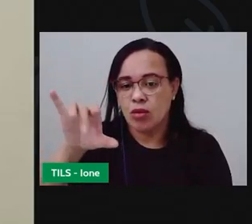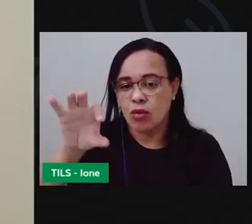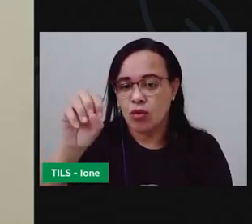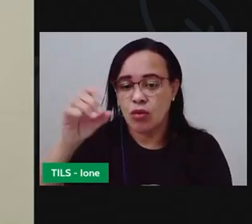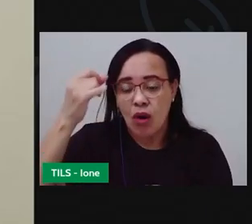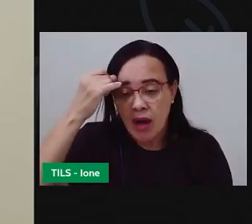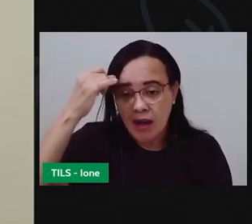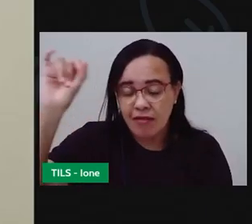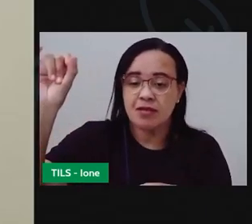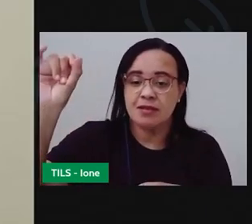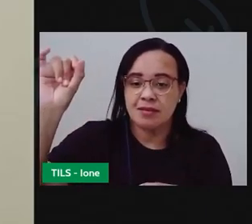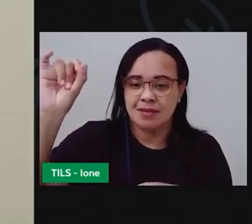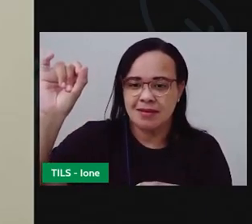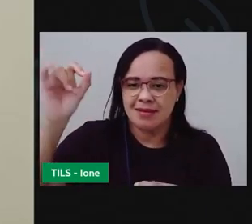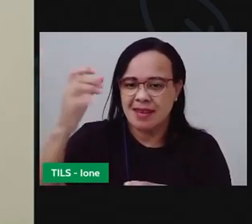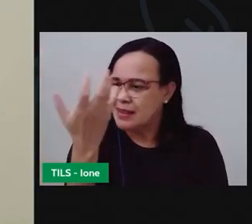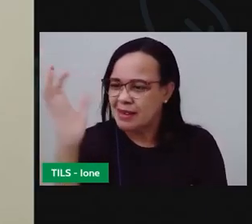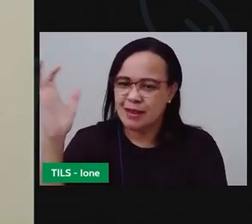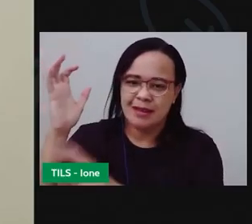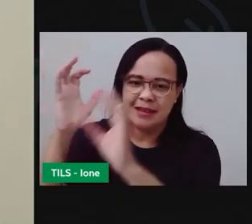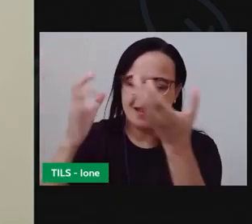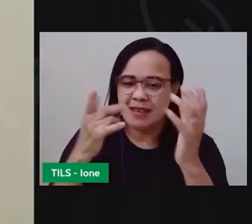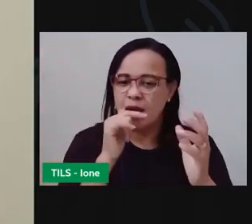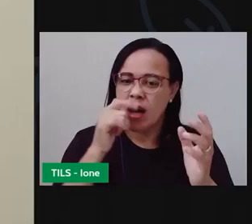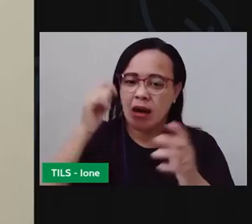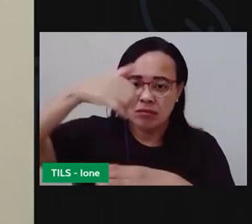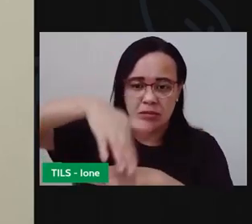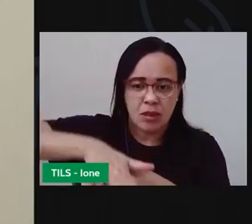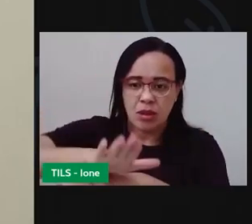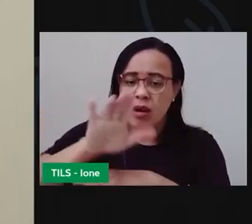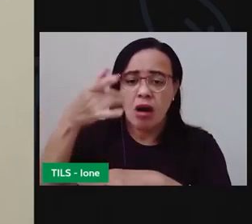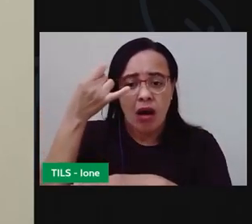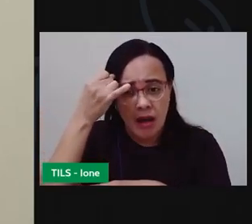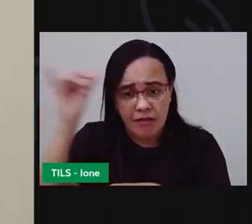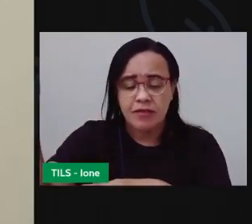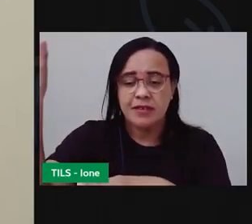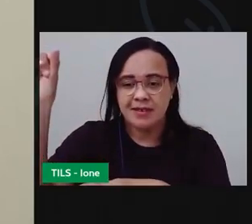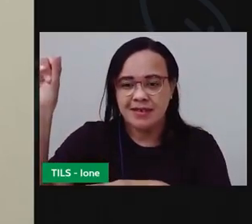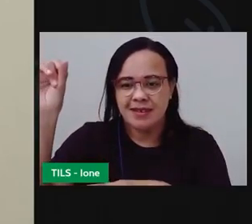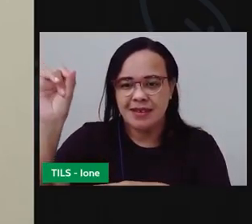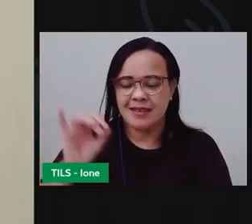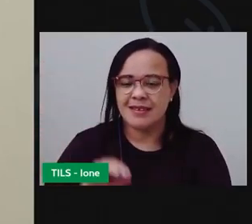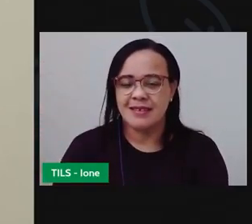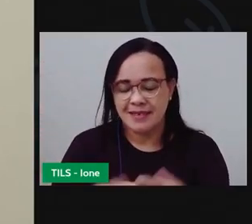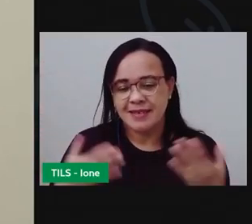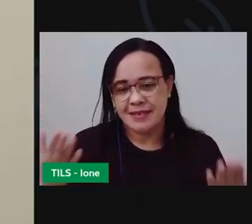Que outros brinquedos a gente pode produzir utilizando garrafa PET?